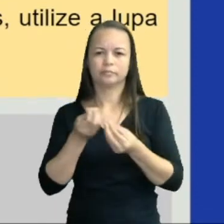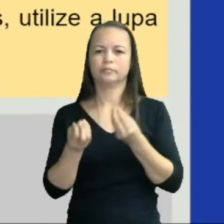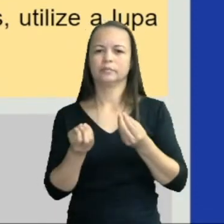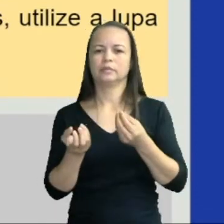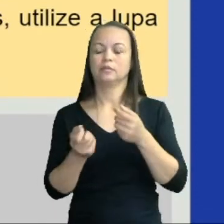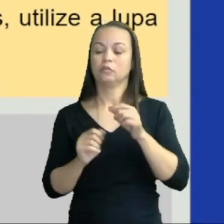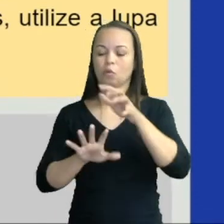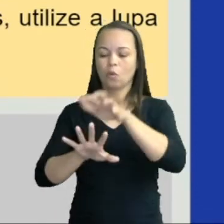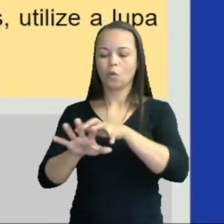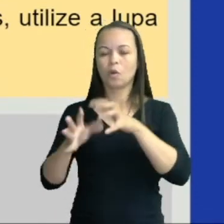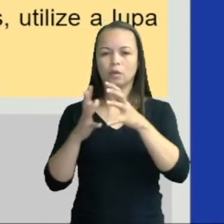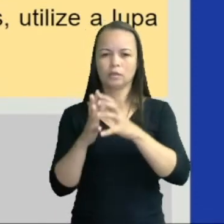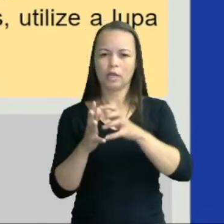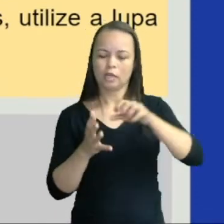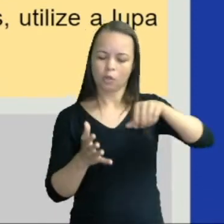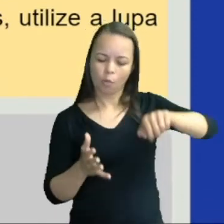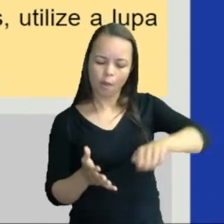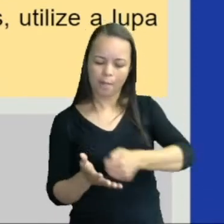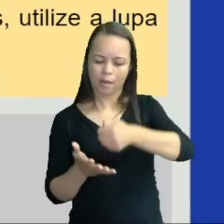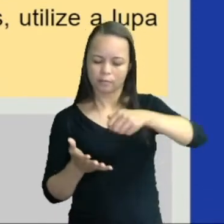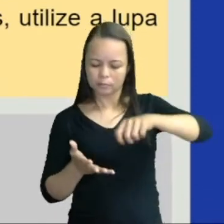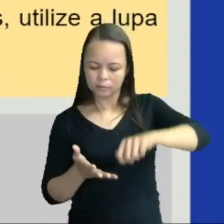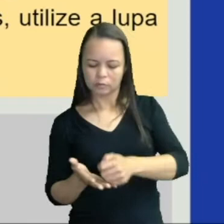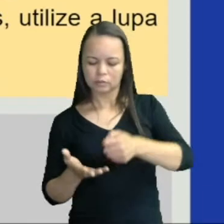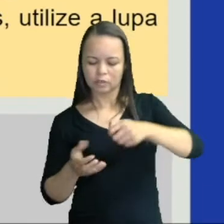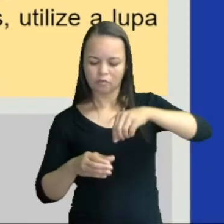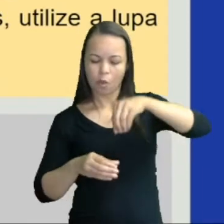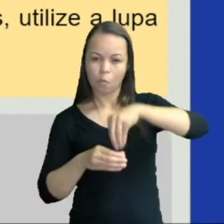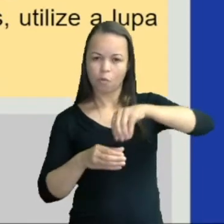colocar as luvas e com a pá de jardim vai